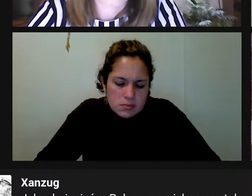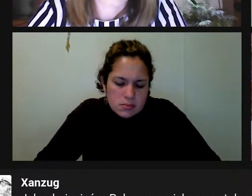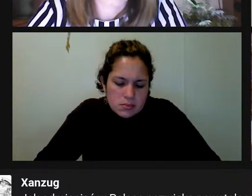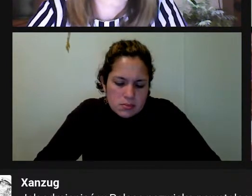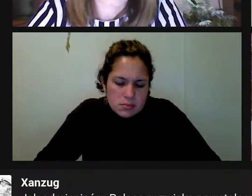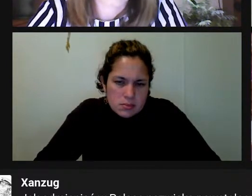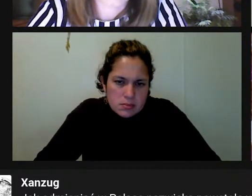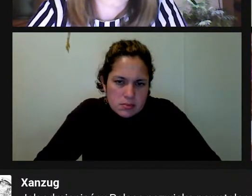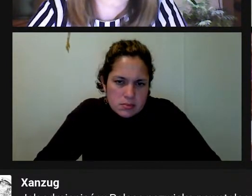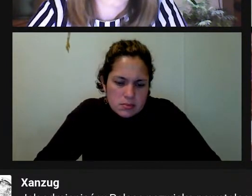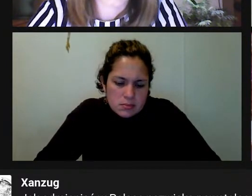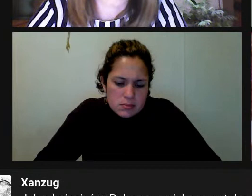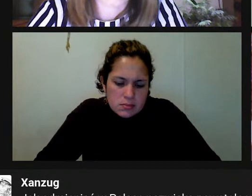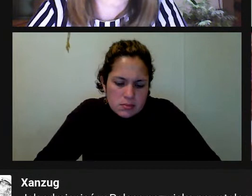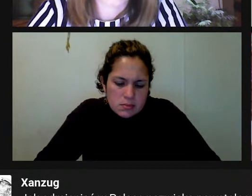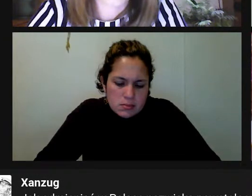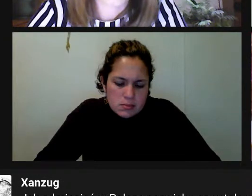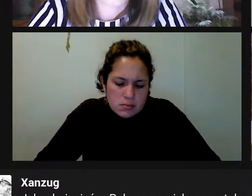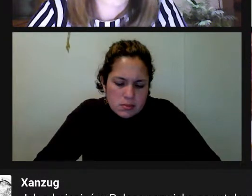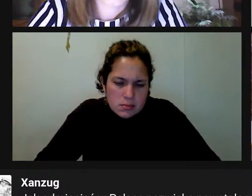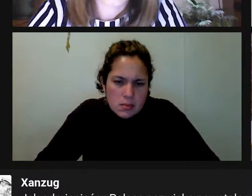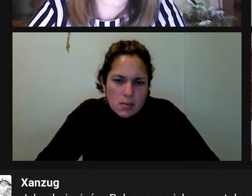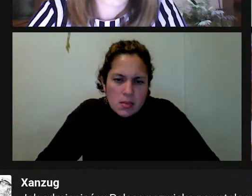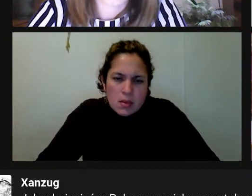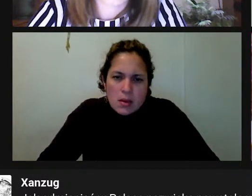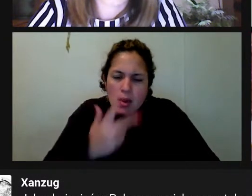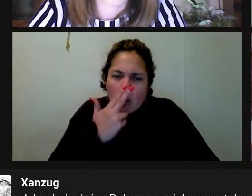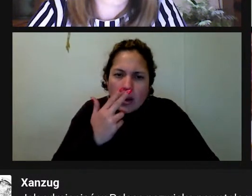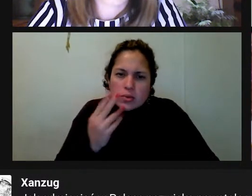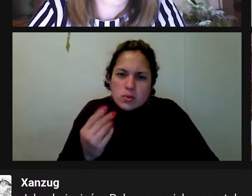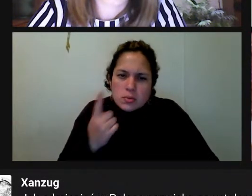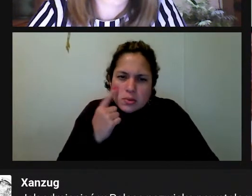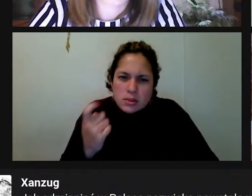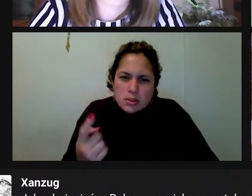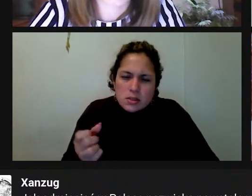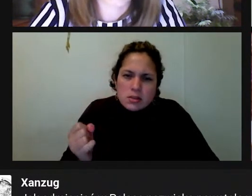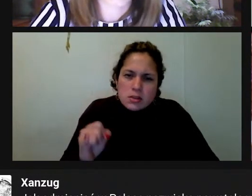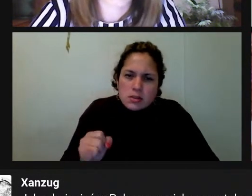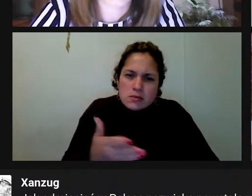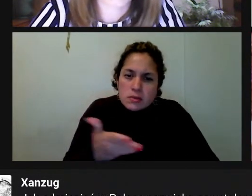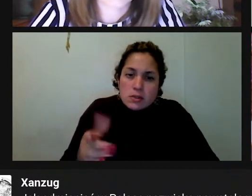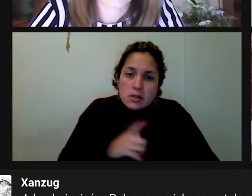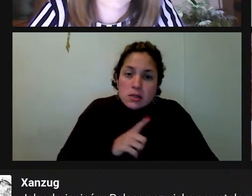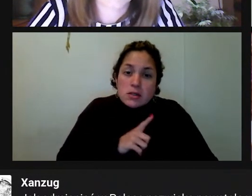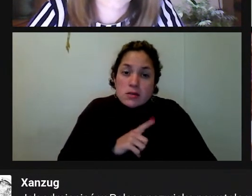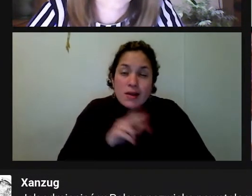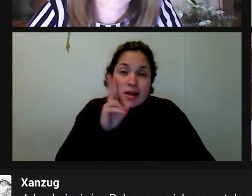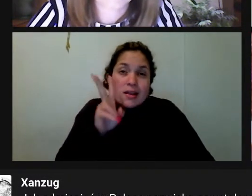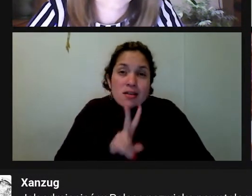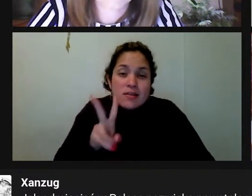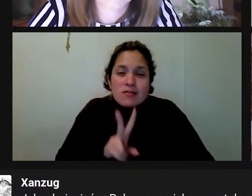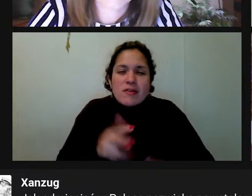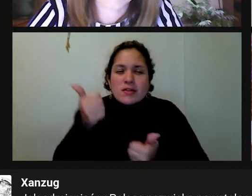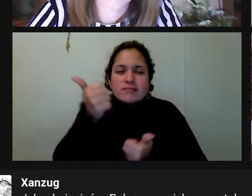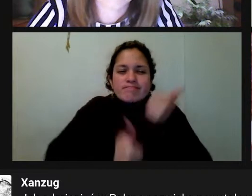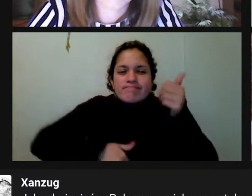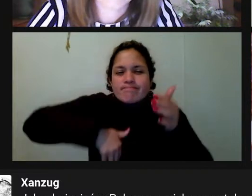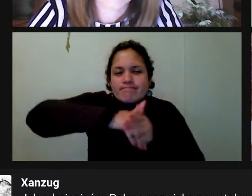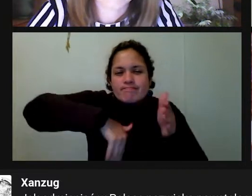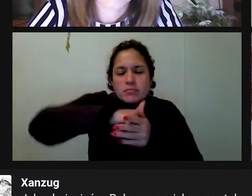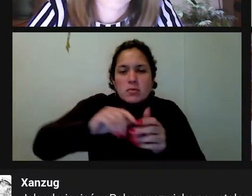que é muito interessante se vocês terem a oportunidade de assistir, por exemplo, jogo de futebol com os jogadores